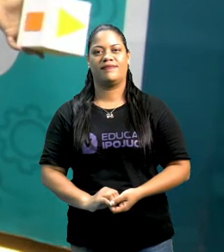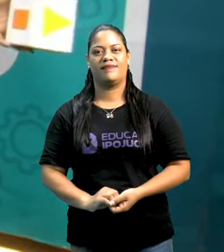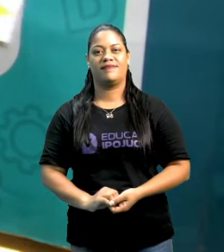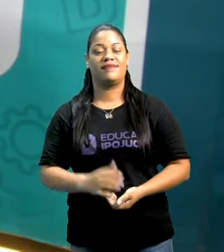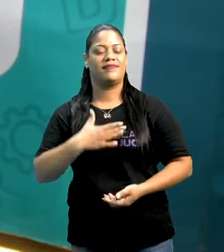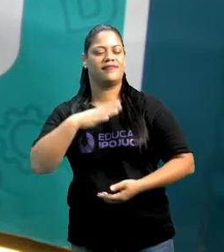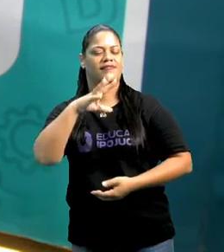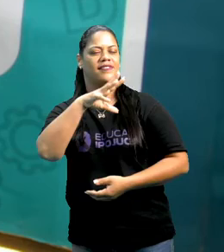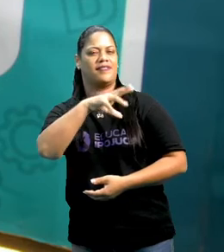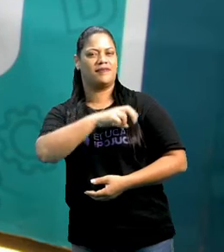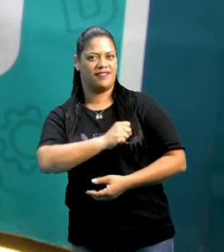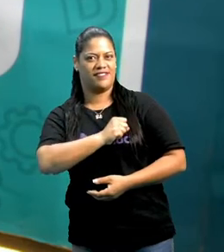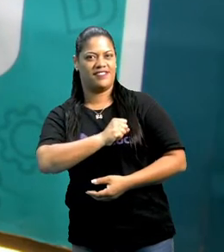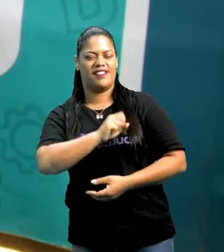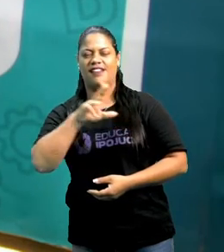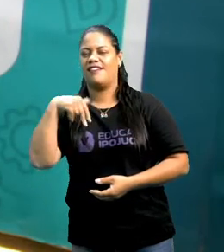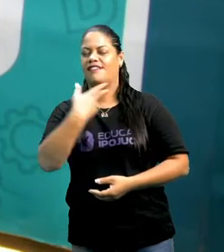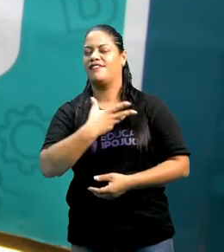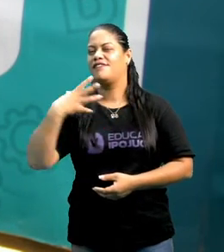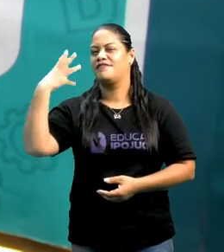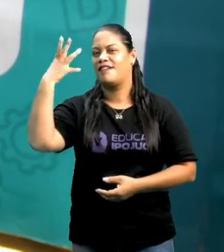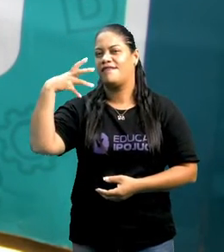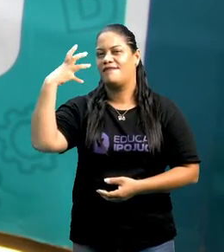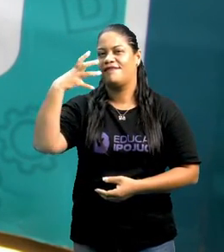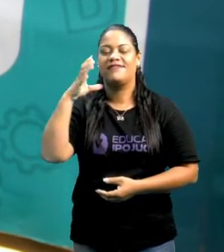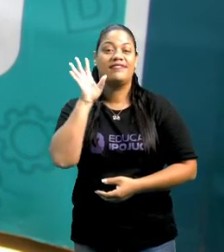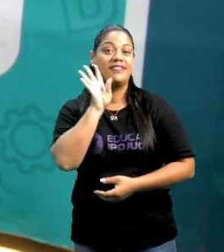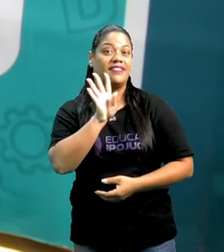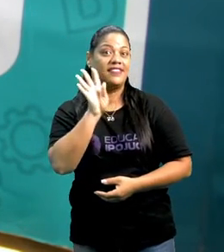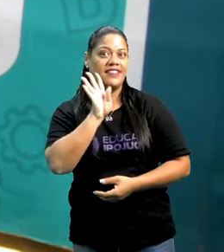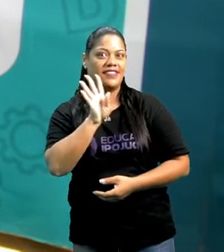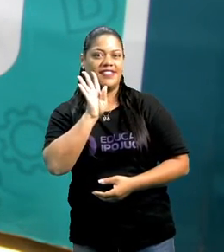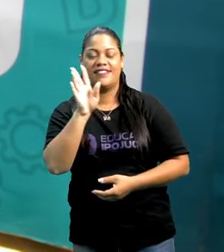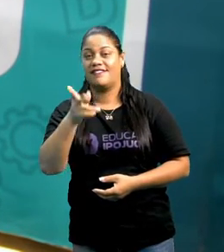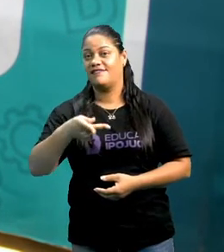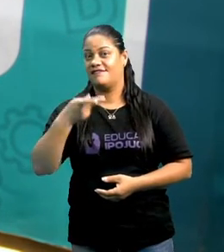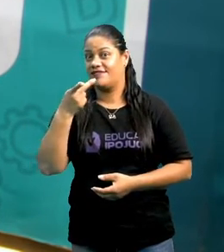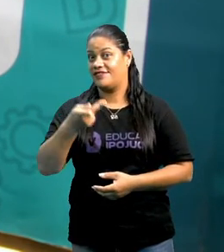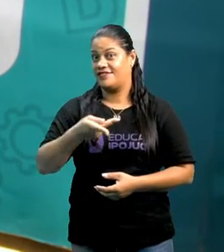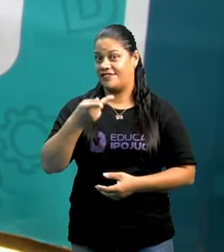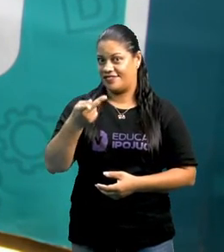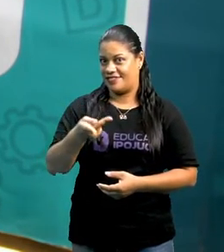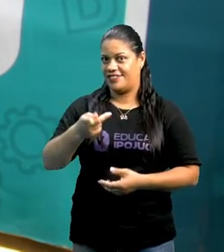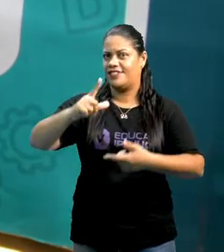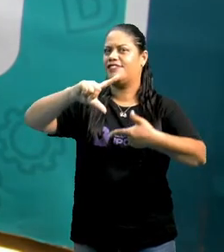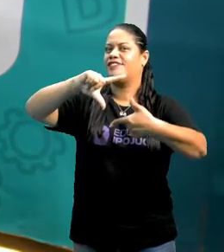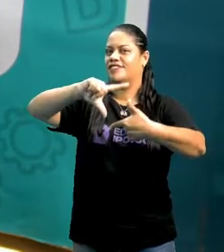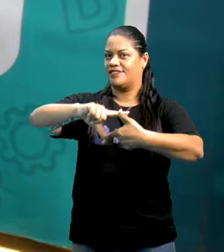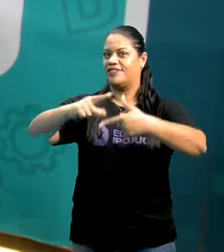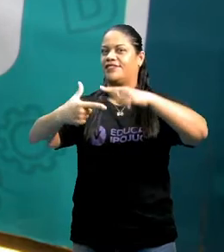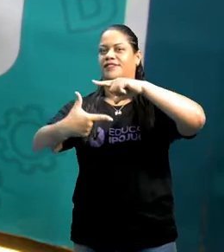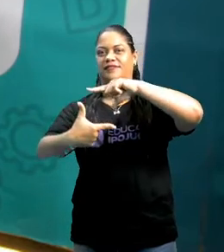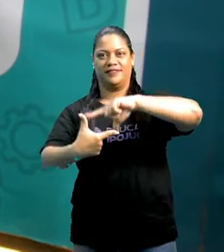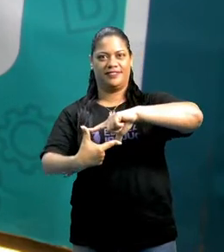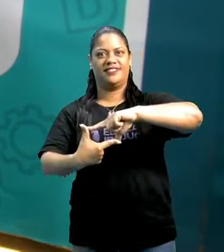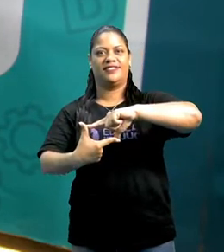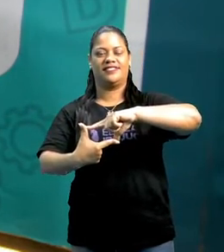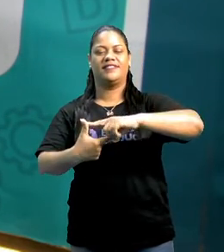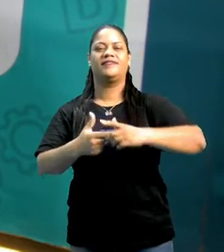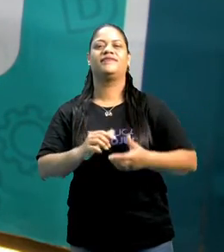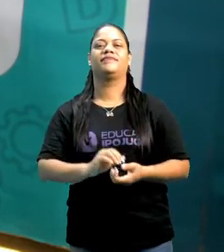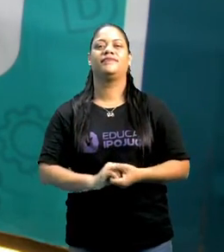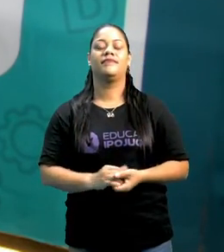Meus amores, a nossa musiquinha bem legal falando sobre as formas geométricas,